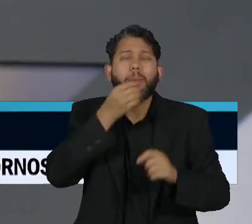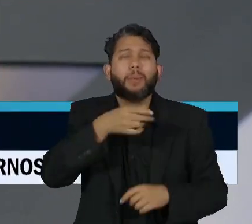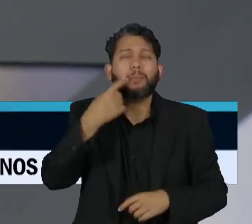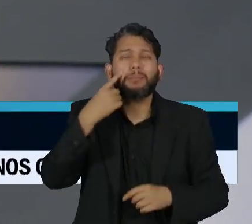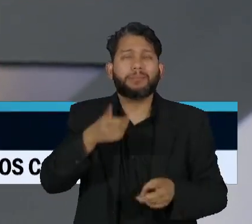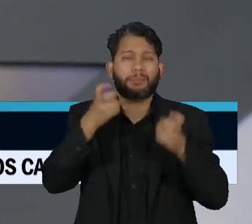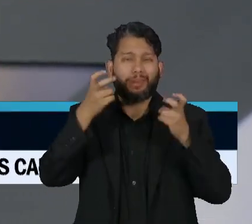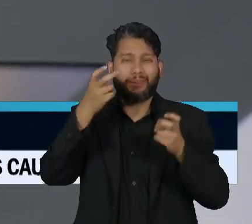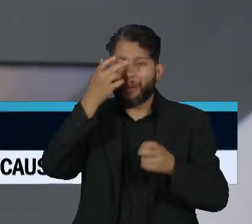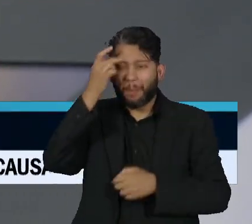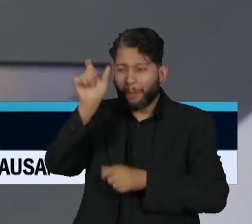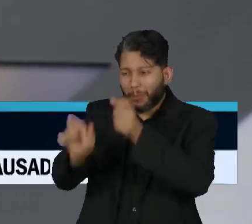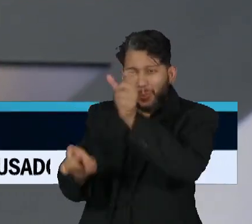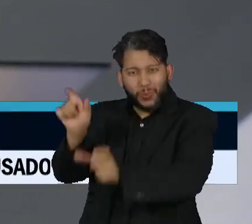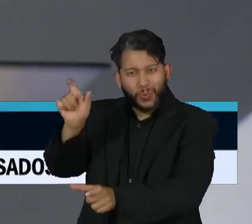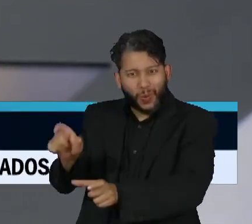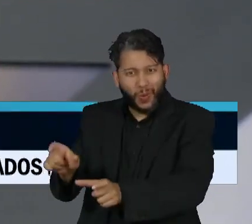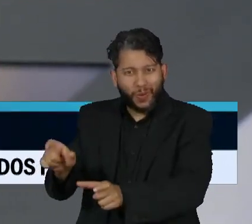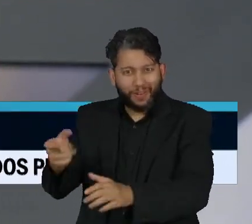público que